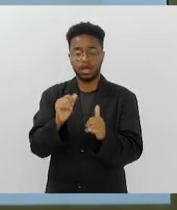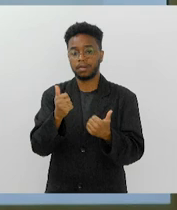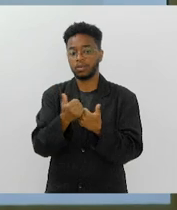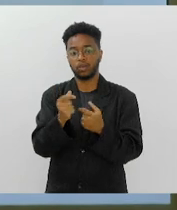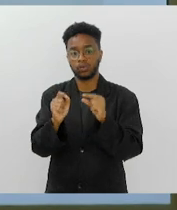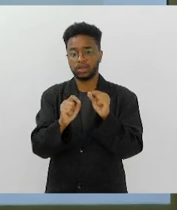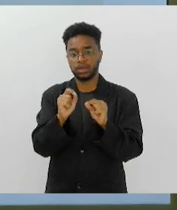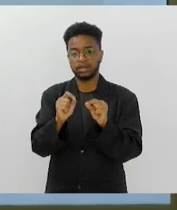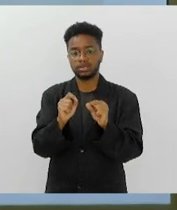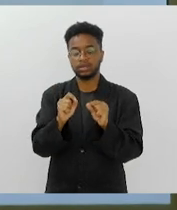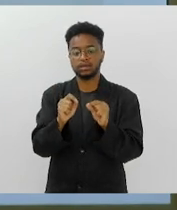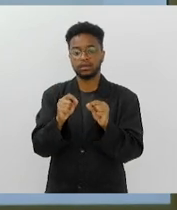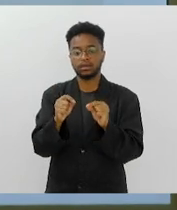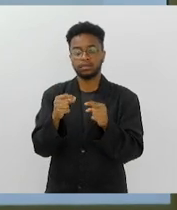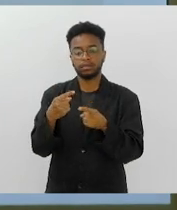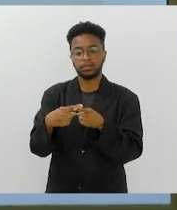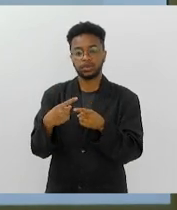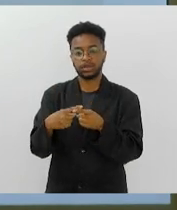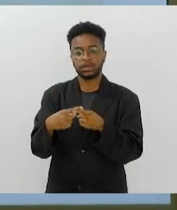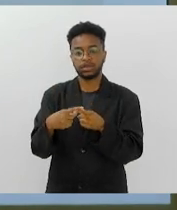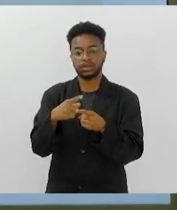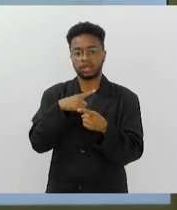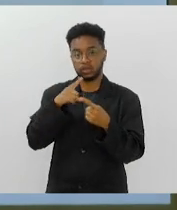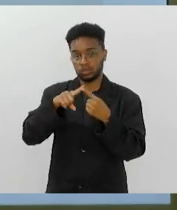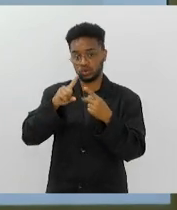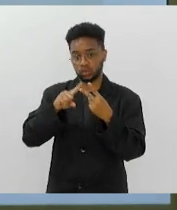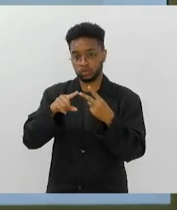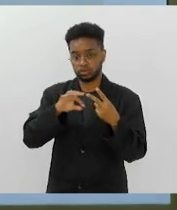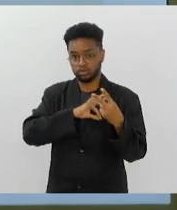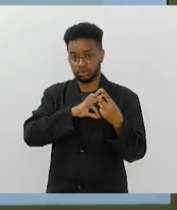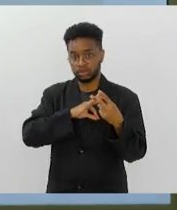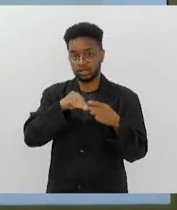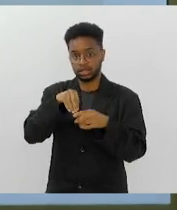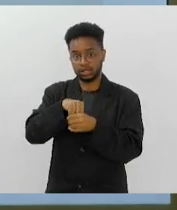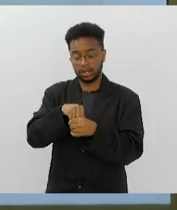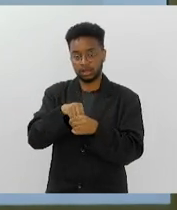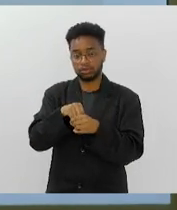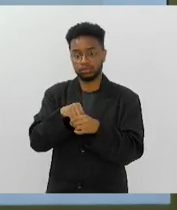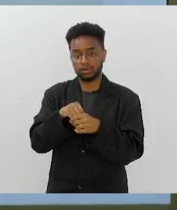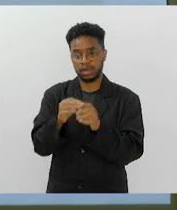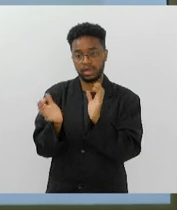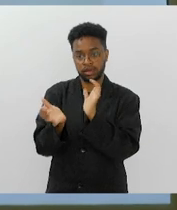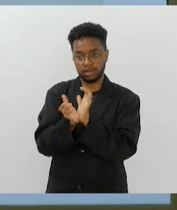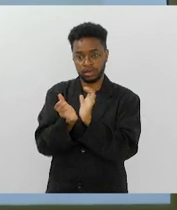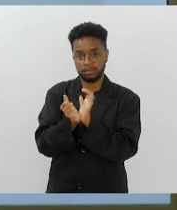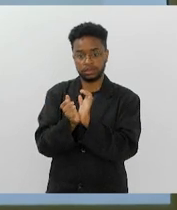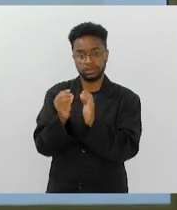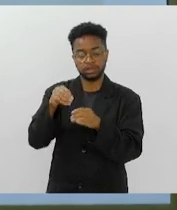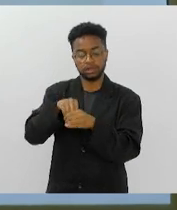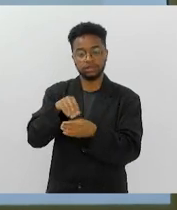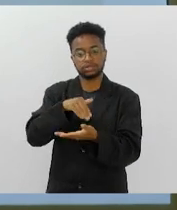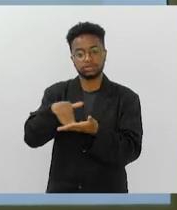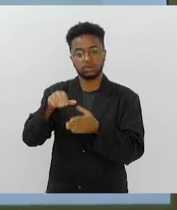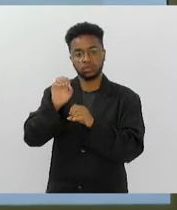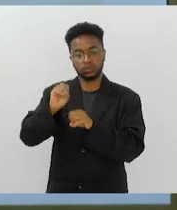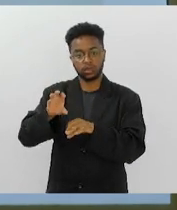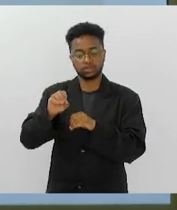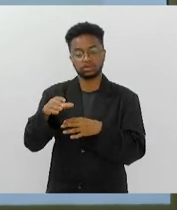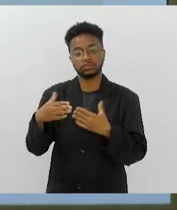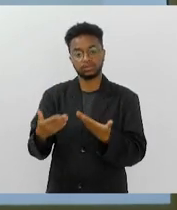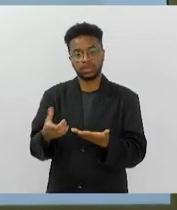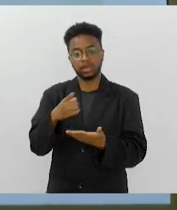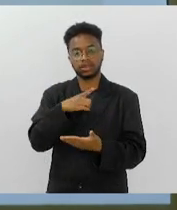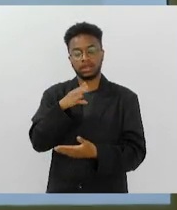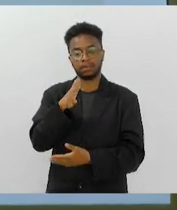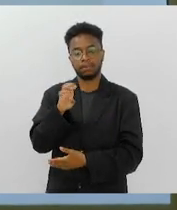presença de 2 policiais militares dentro da equipe do Conviva lá na sede da SEDUC. Então, a gente tem a Capitã Betânia